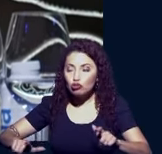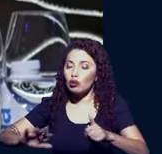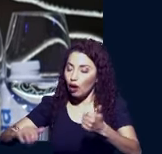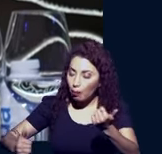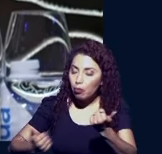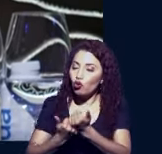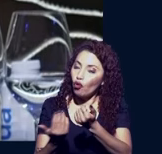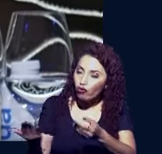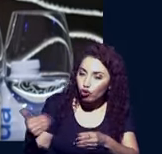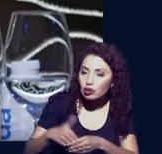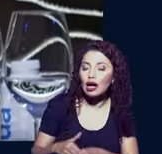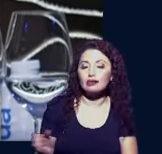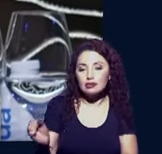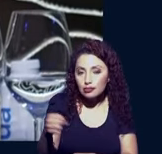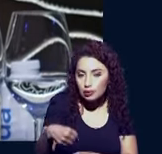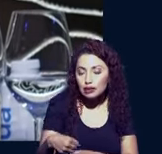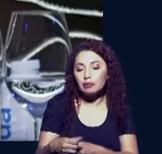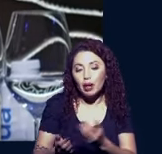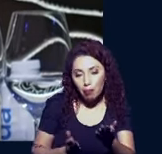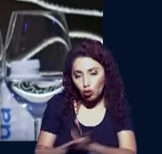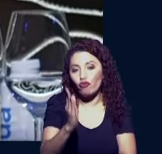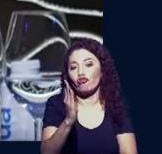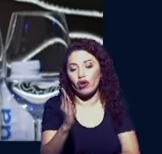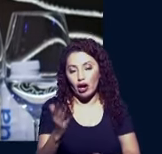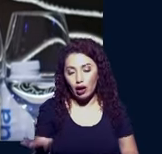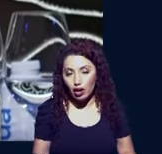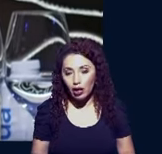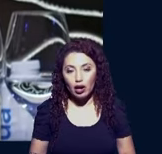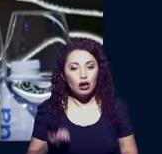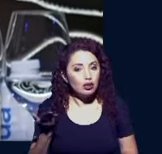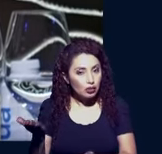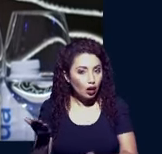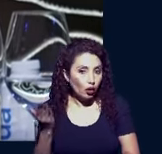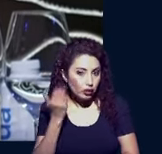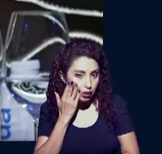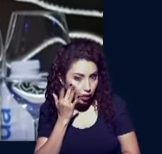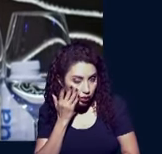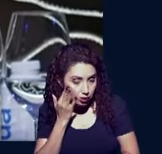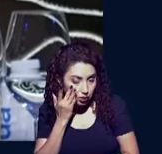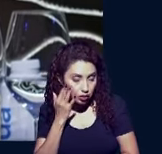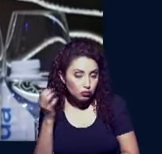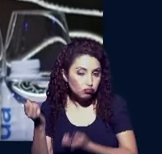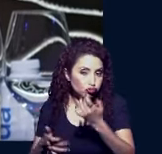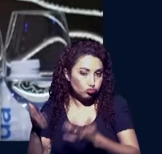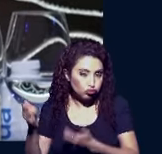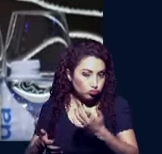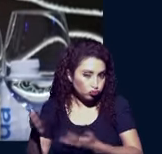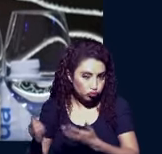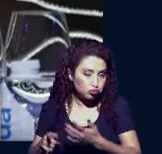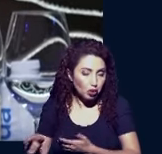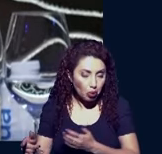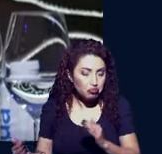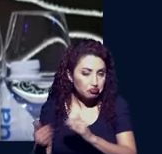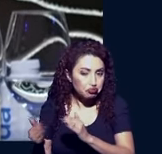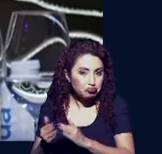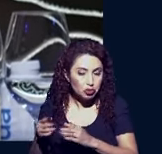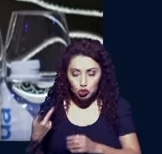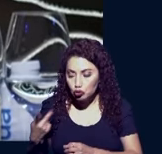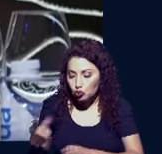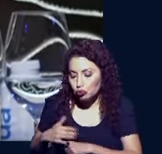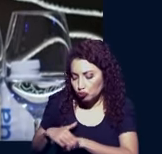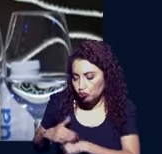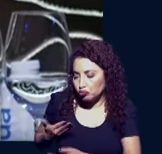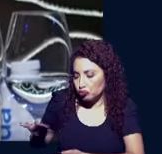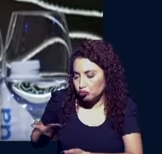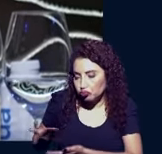consiga aprová-lo muito da da fala do taxismo me me contempla até porque o taciso a gente vem conversando muito sobre isso